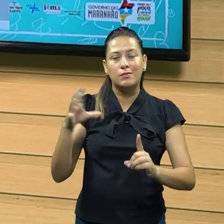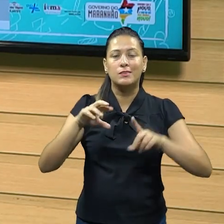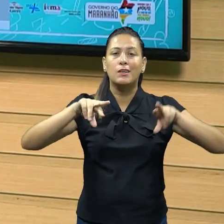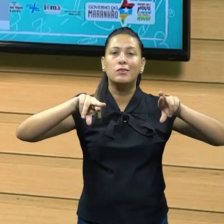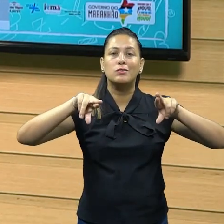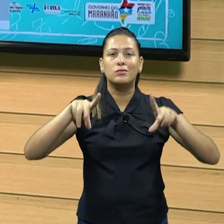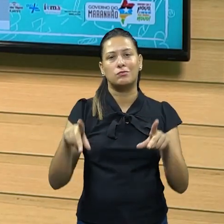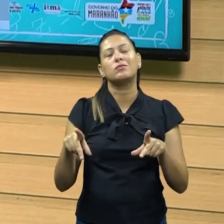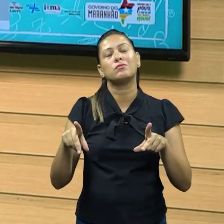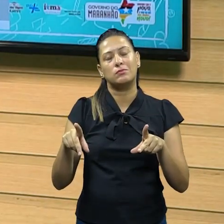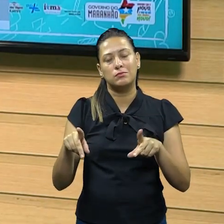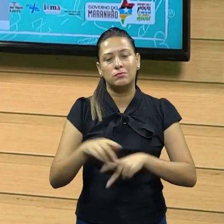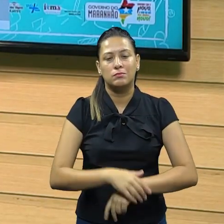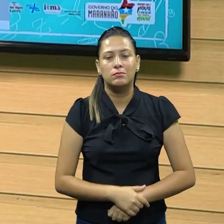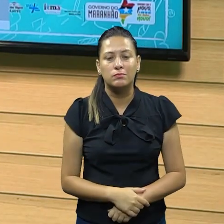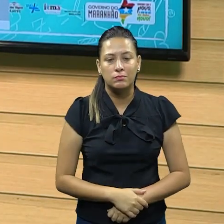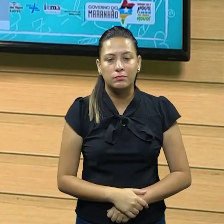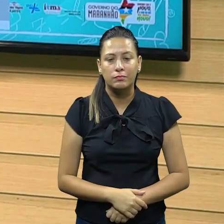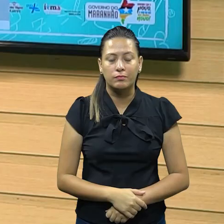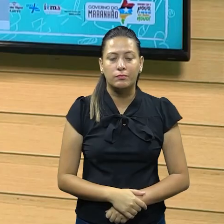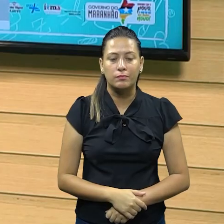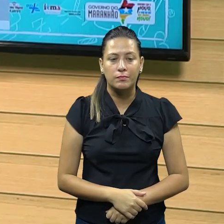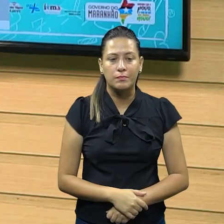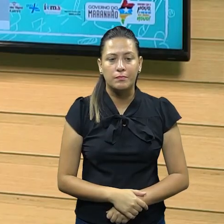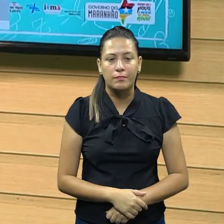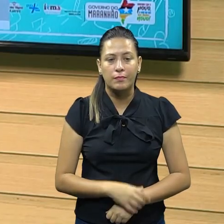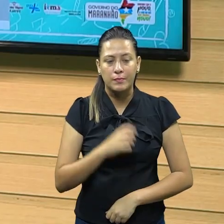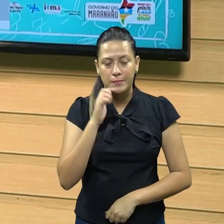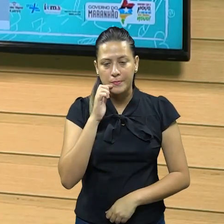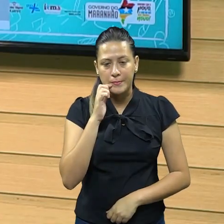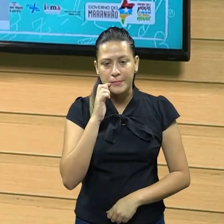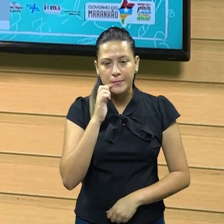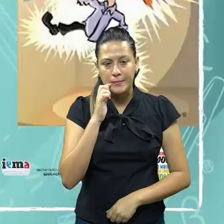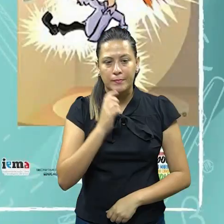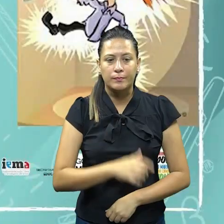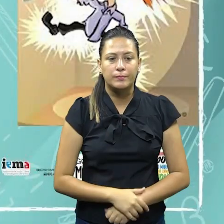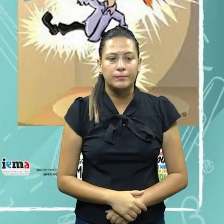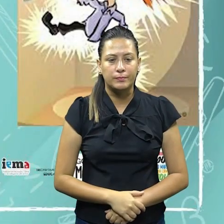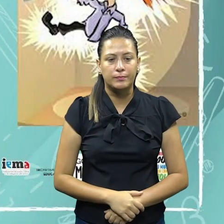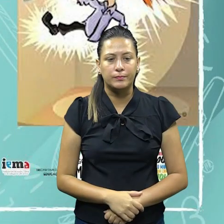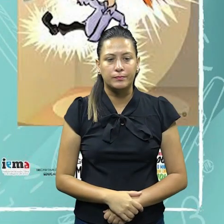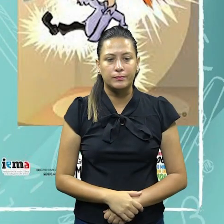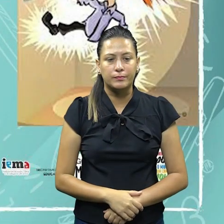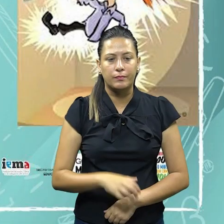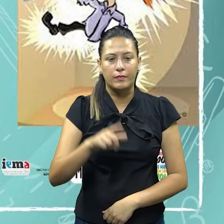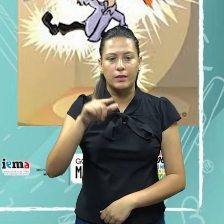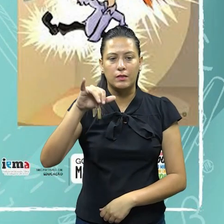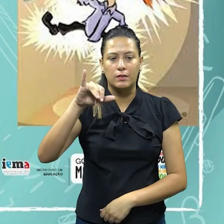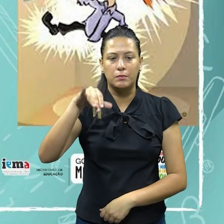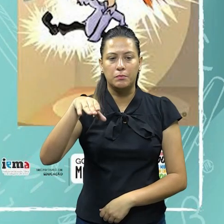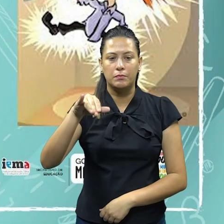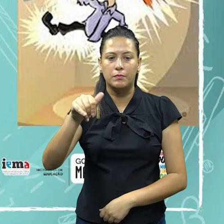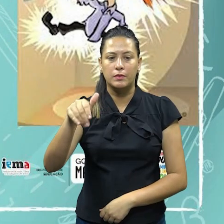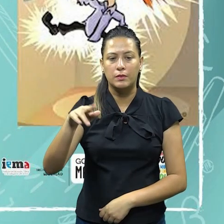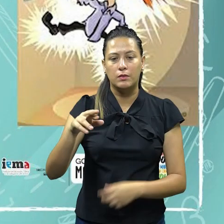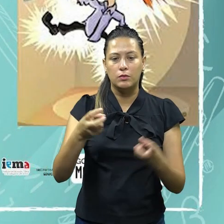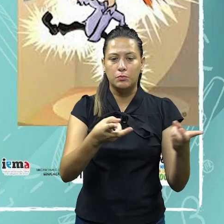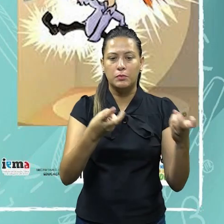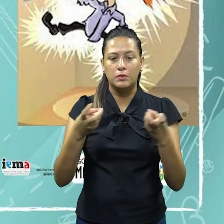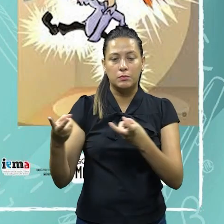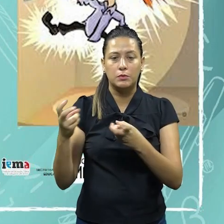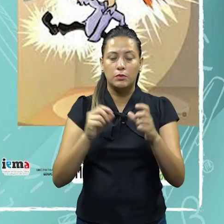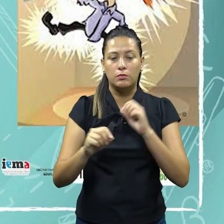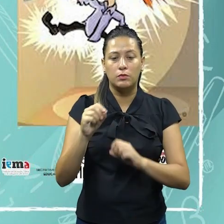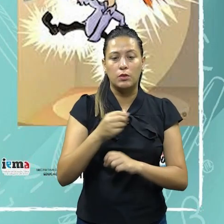diferentes, tá, no corpo da pessoa, dependendo se é um homem ou se é uma mulher. Limiar de percepção para